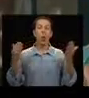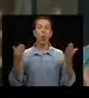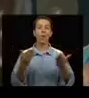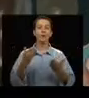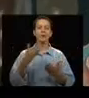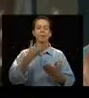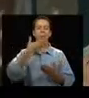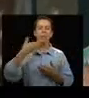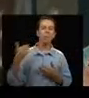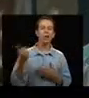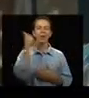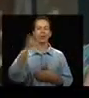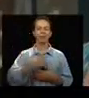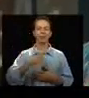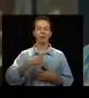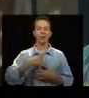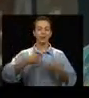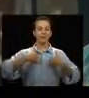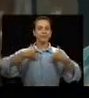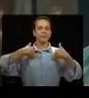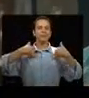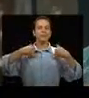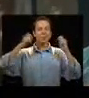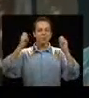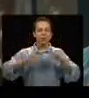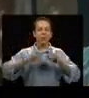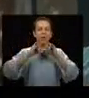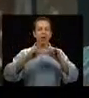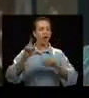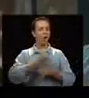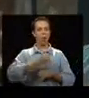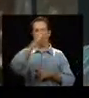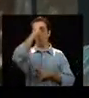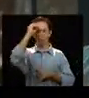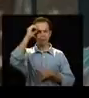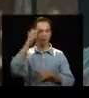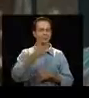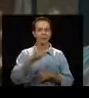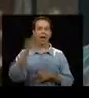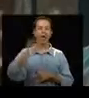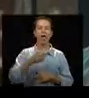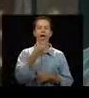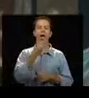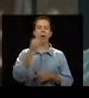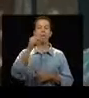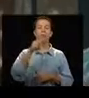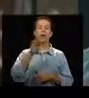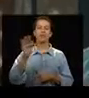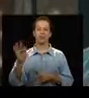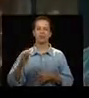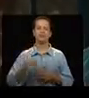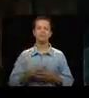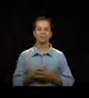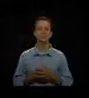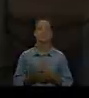mereceu mesmo, que descolou mesmo, que eu me orgulhei em dizer eu não sou mais analfabeto, foi Paulo Freire.